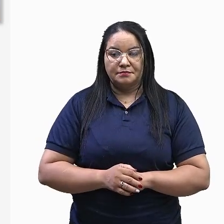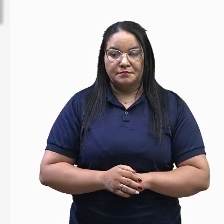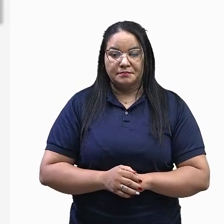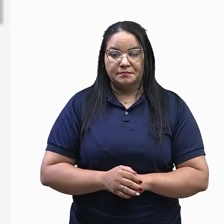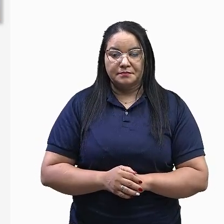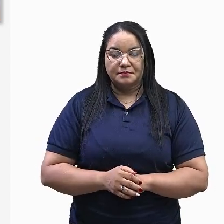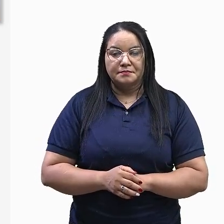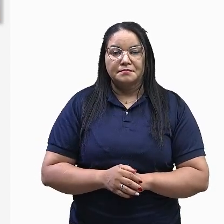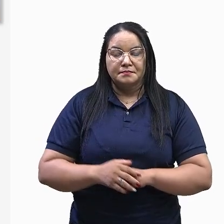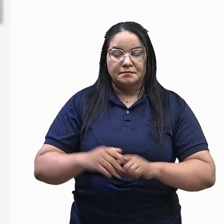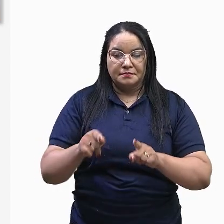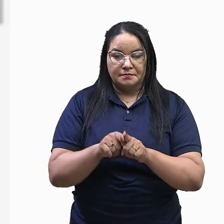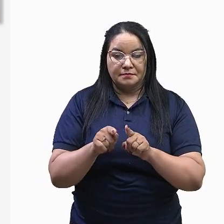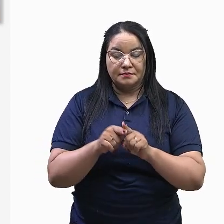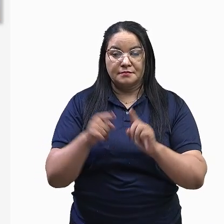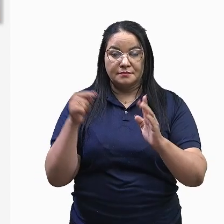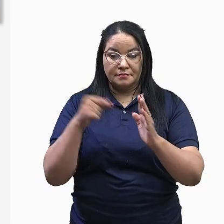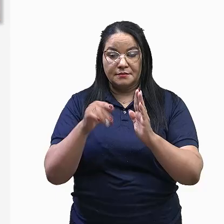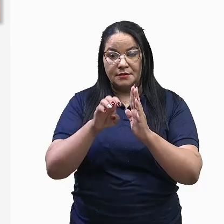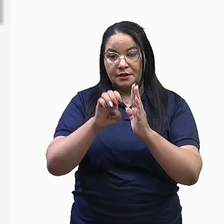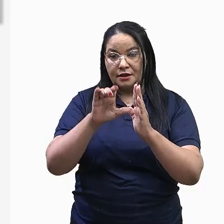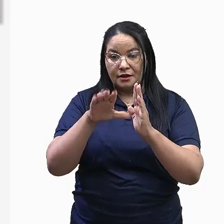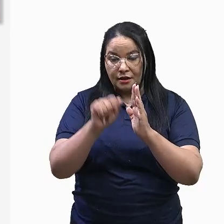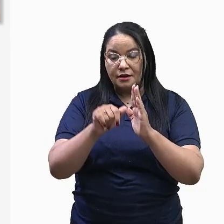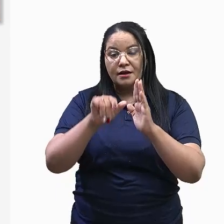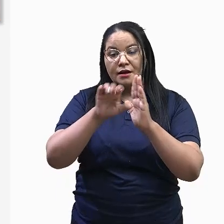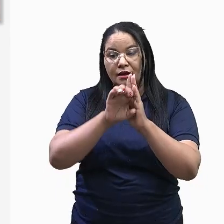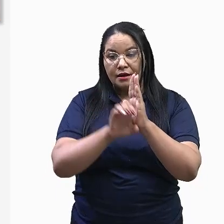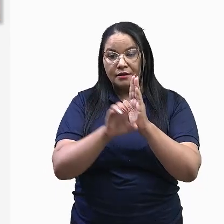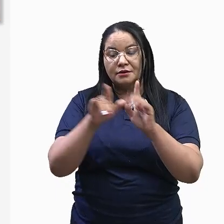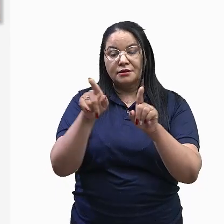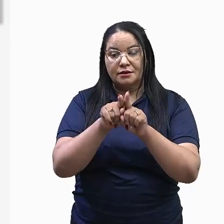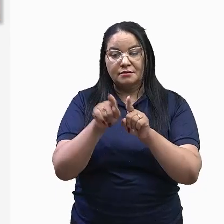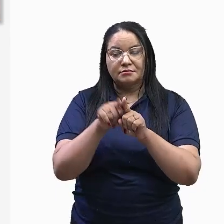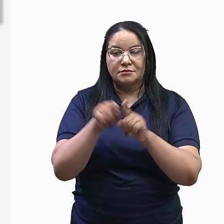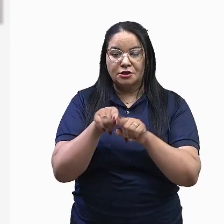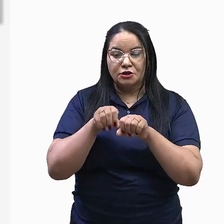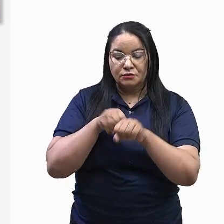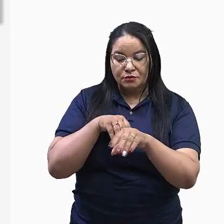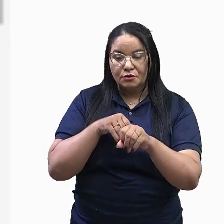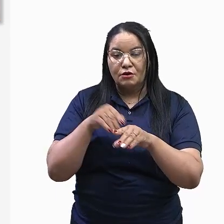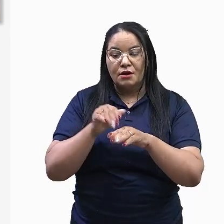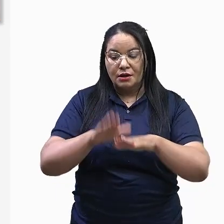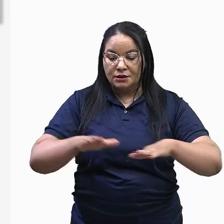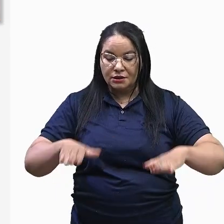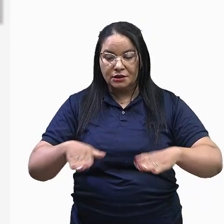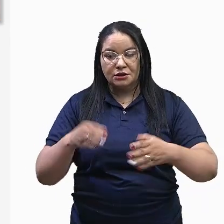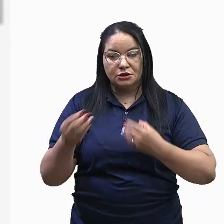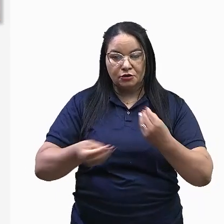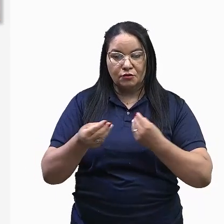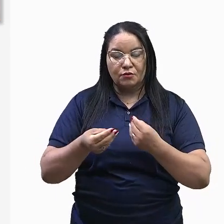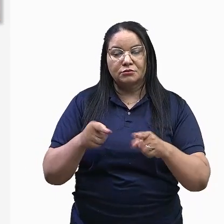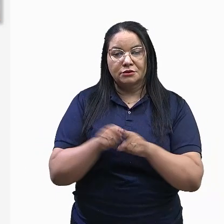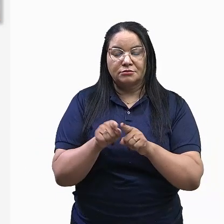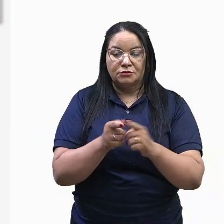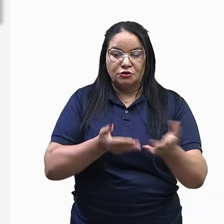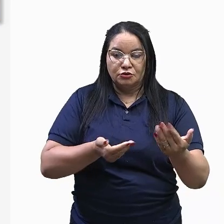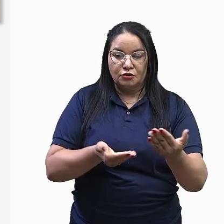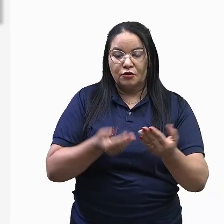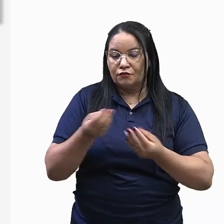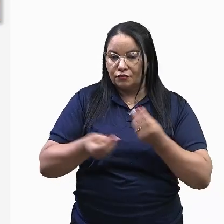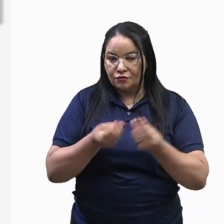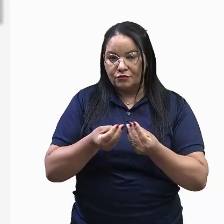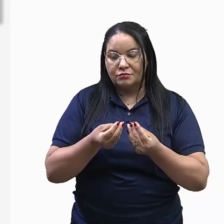livro que vai instruir como se deve tratar as crianças e os adolescentes. E, claro,